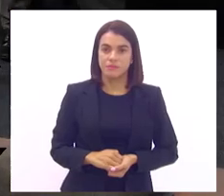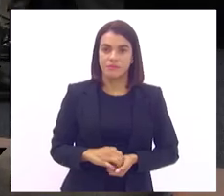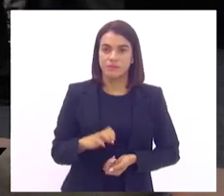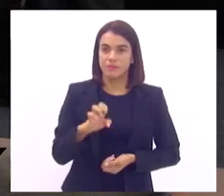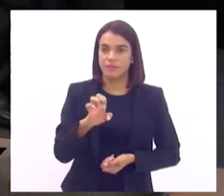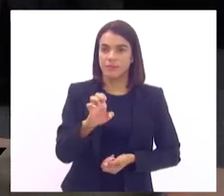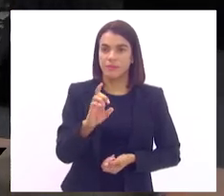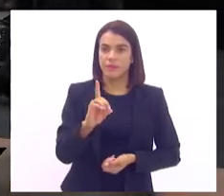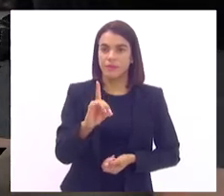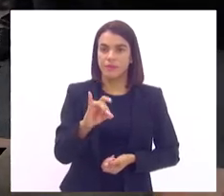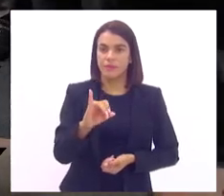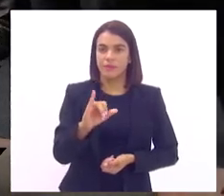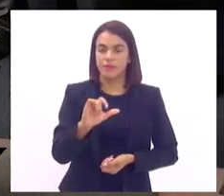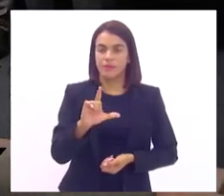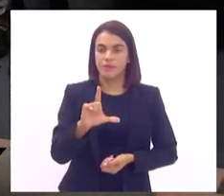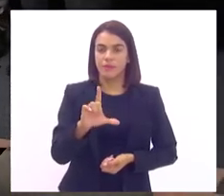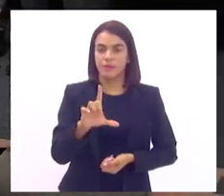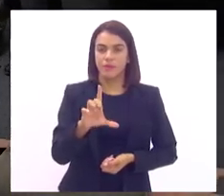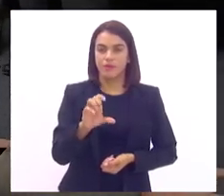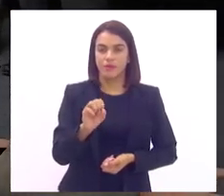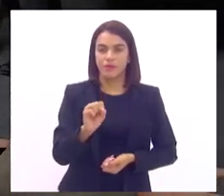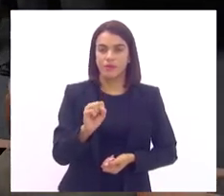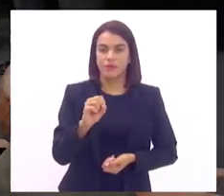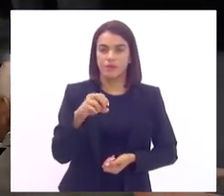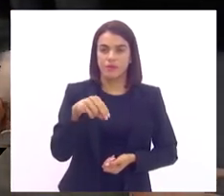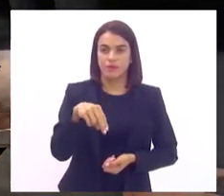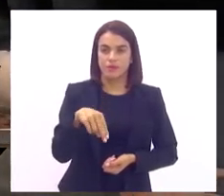Edilson Conrado Ferreira Júnior.